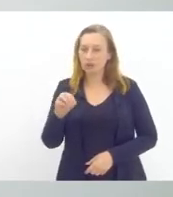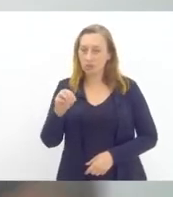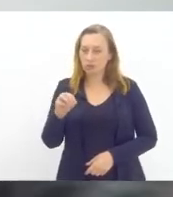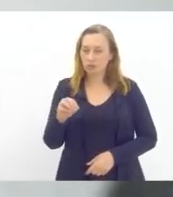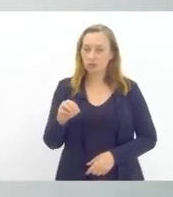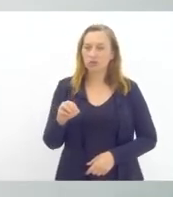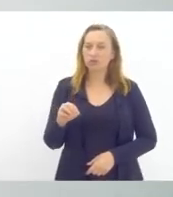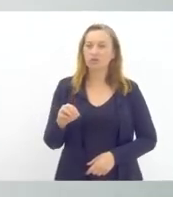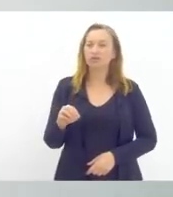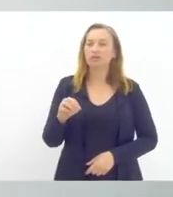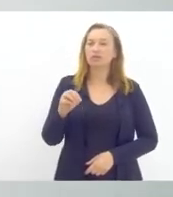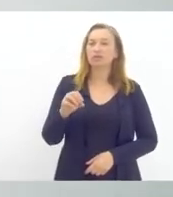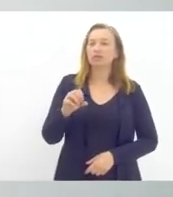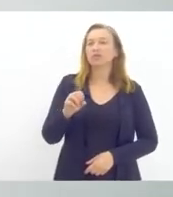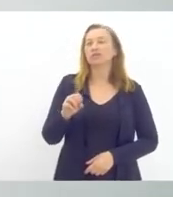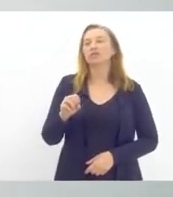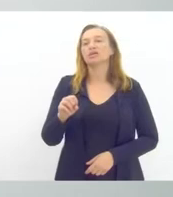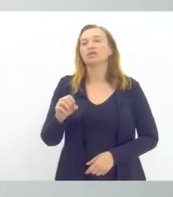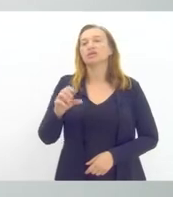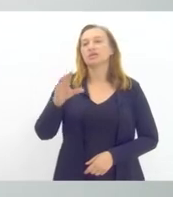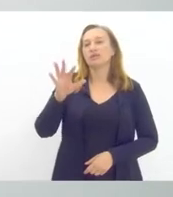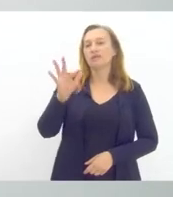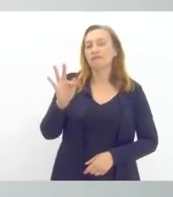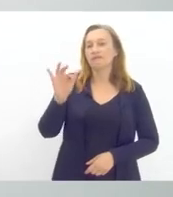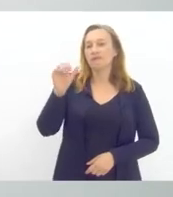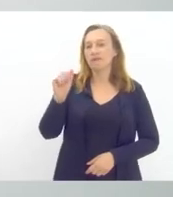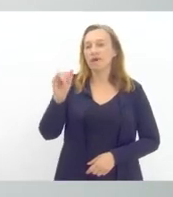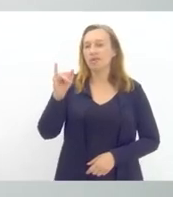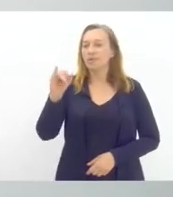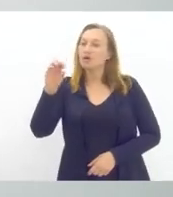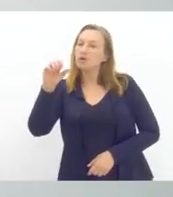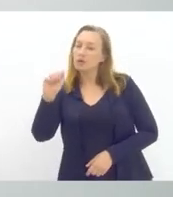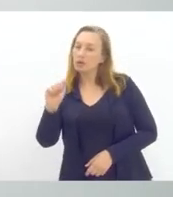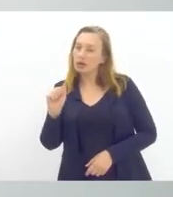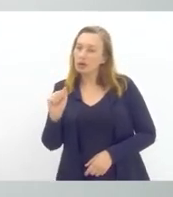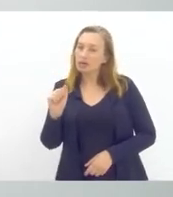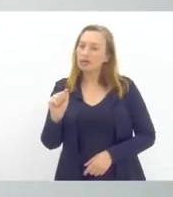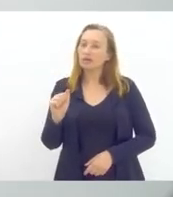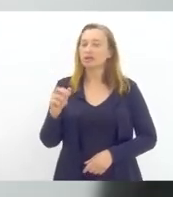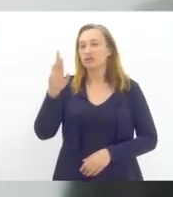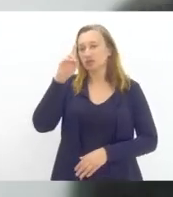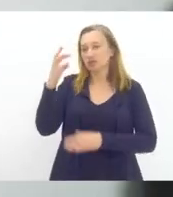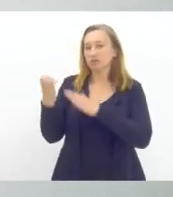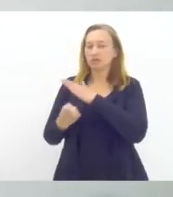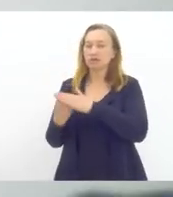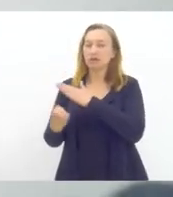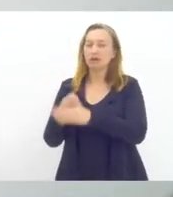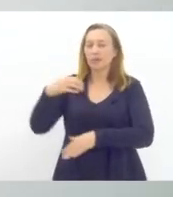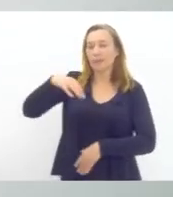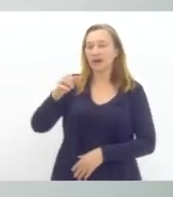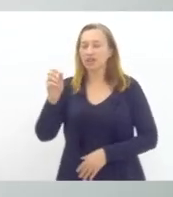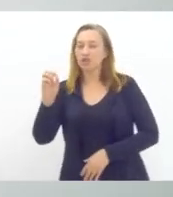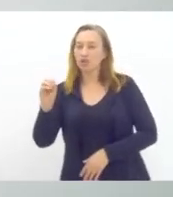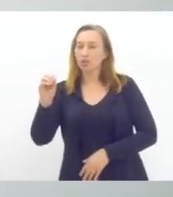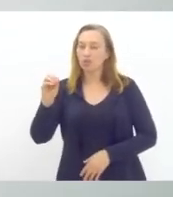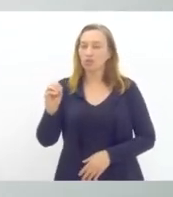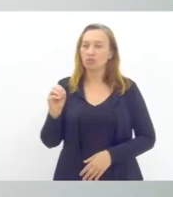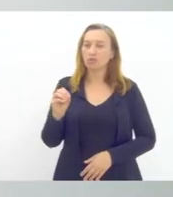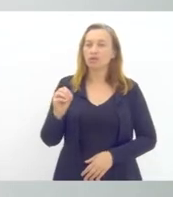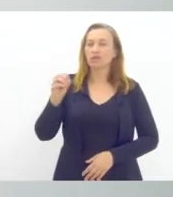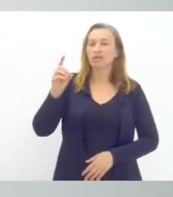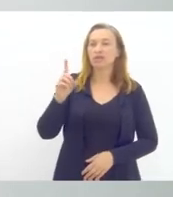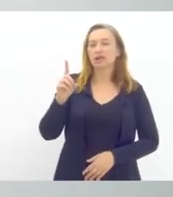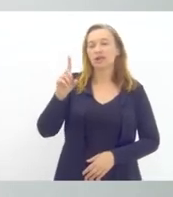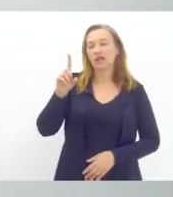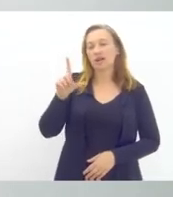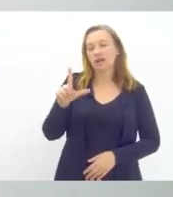comerciante do Saara Fabíola Lopes empresária da Manu Lindomar de